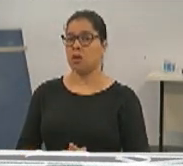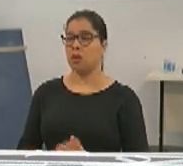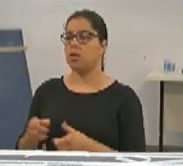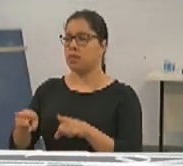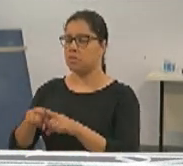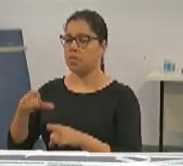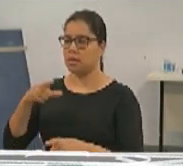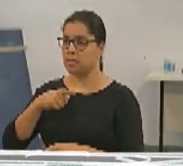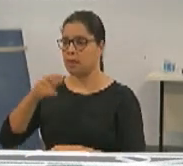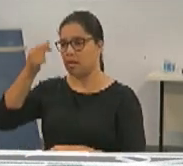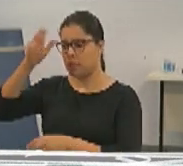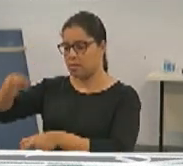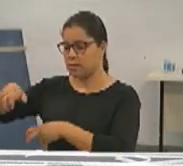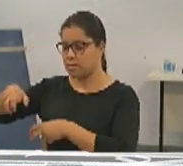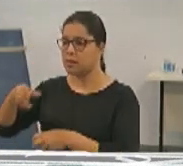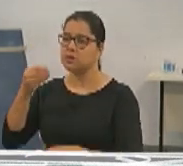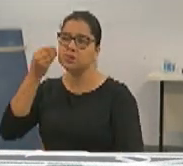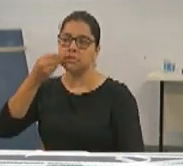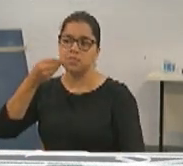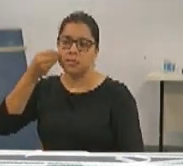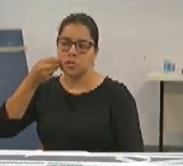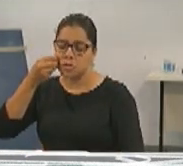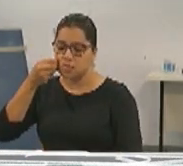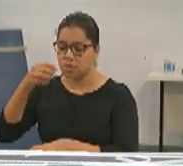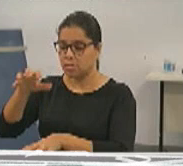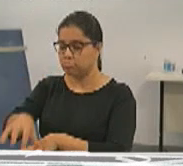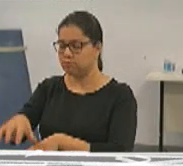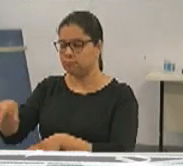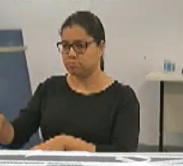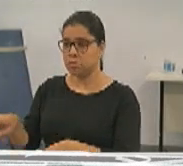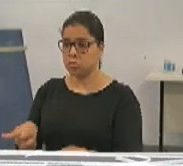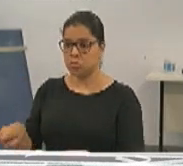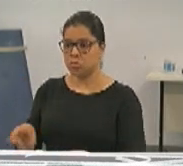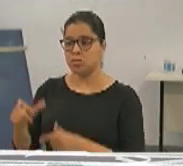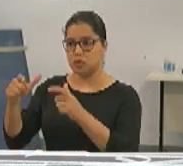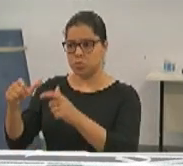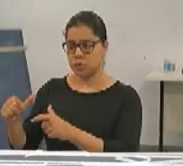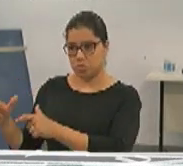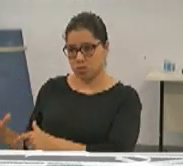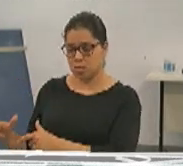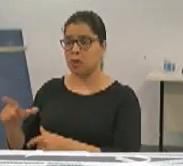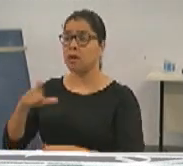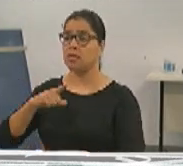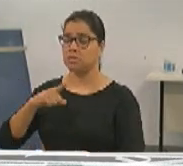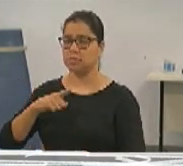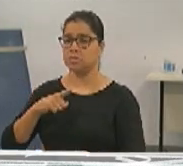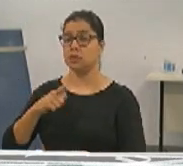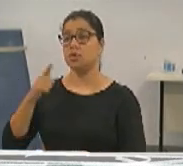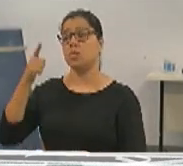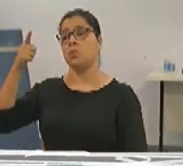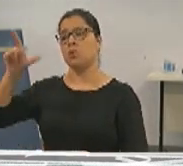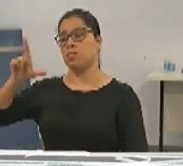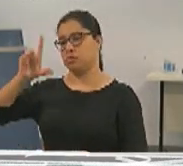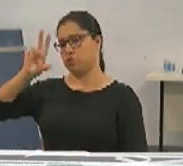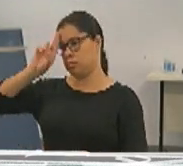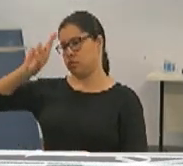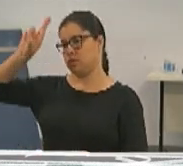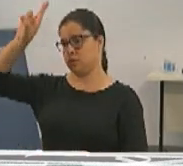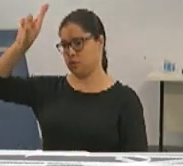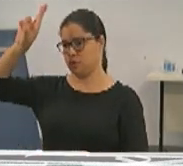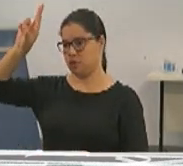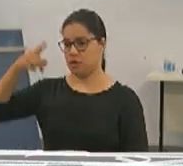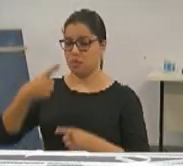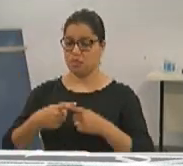Experimental, que eram setores, né, que eram gerenciados diretamente pela reitoria